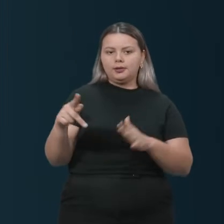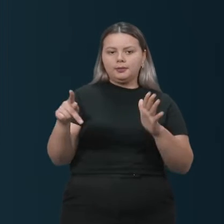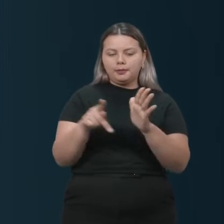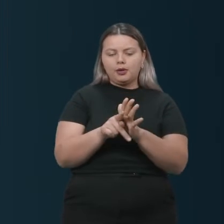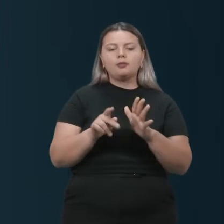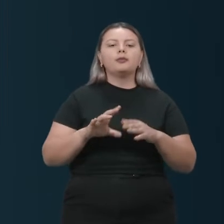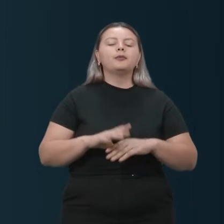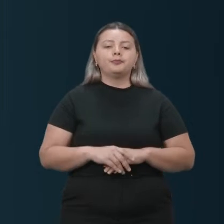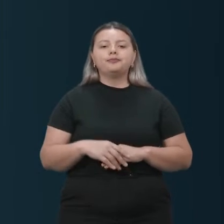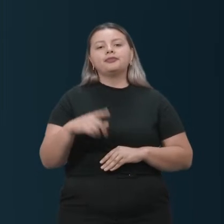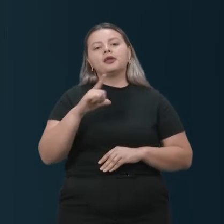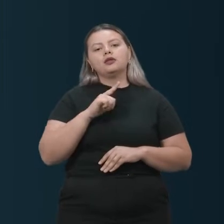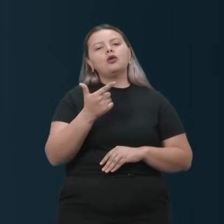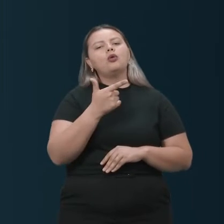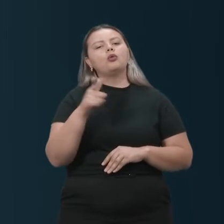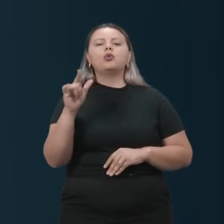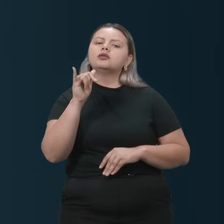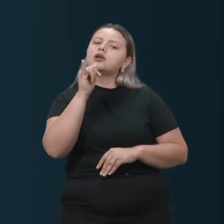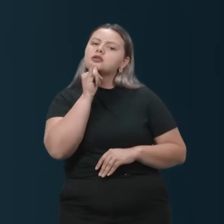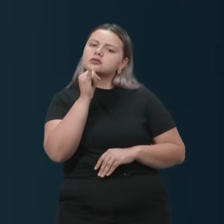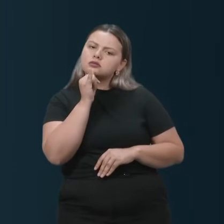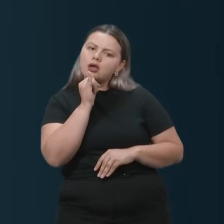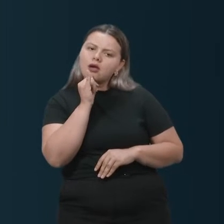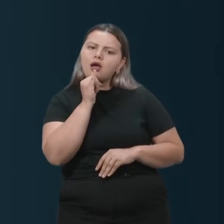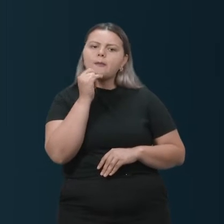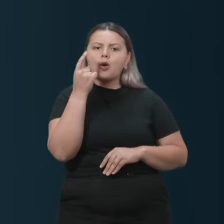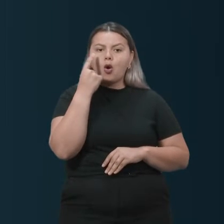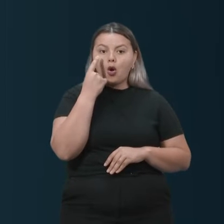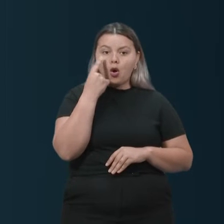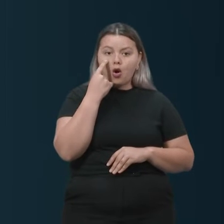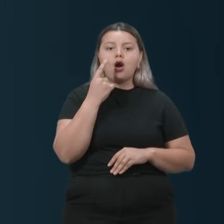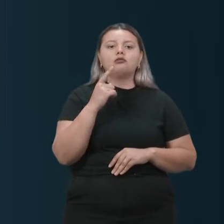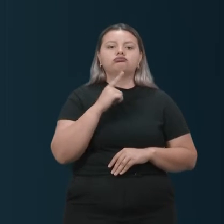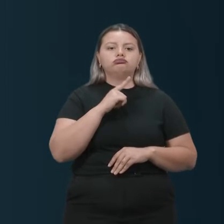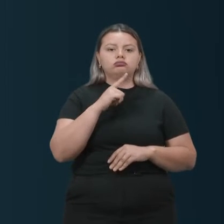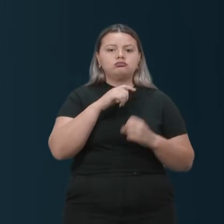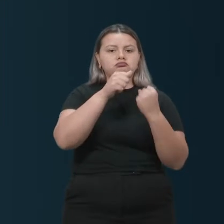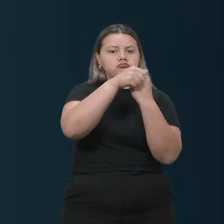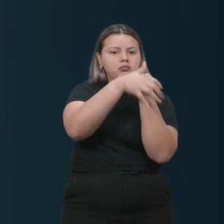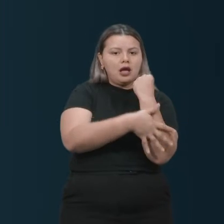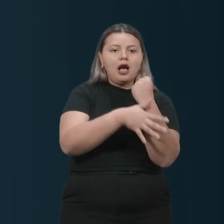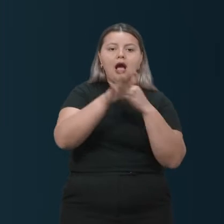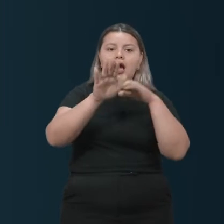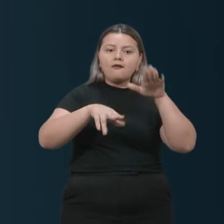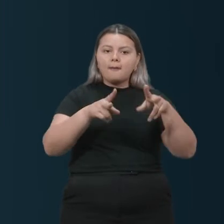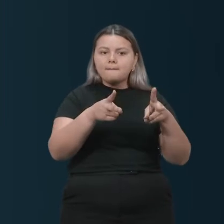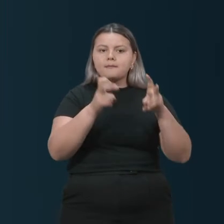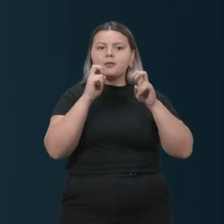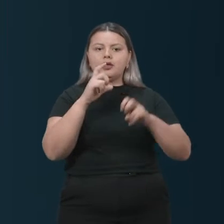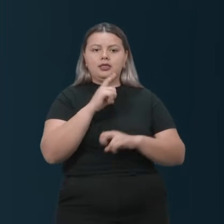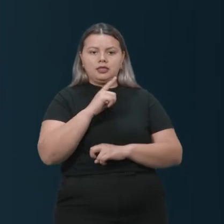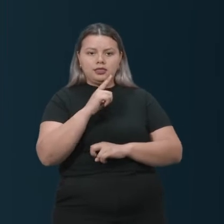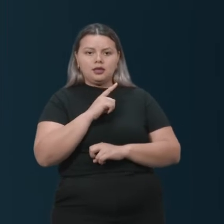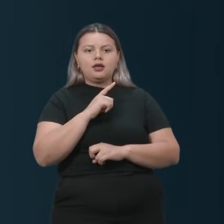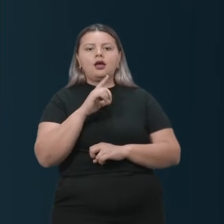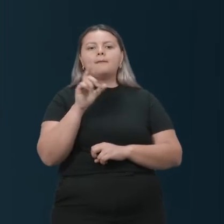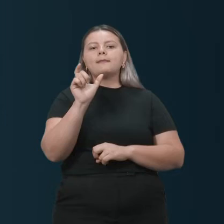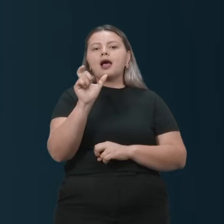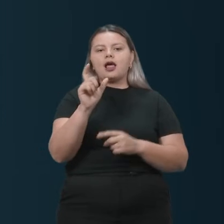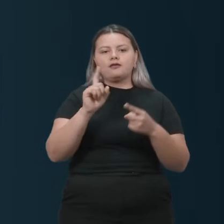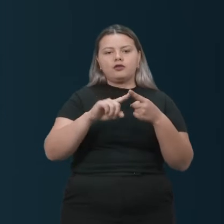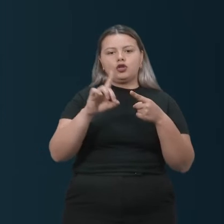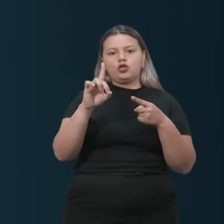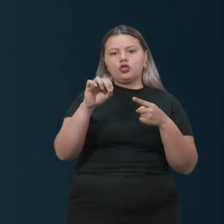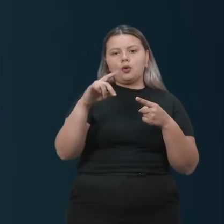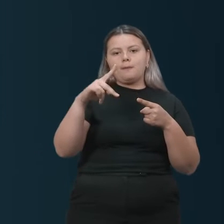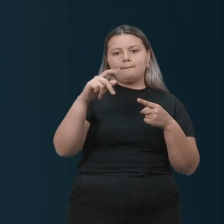substâncias. A gente tem alguns exemplos conhecidos de neurotransmissores, que talvez você já tenha ouvido falar, como é o caso da dopamina